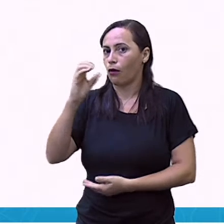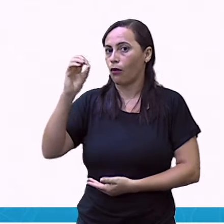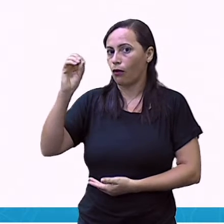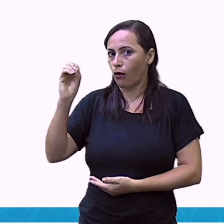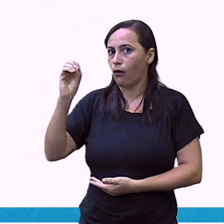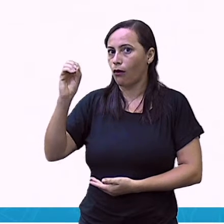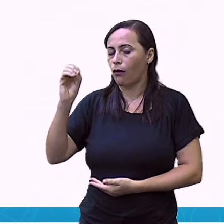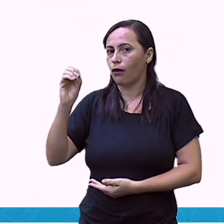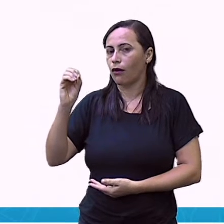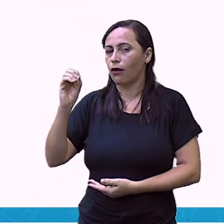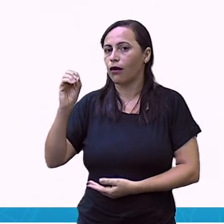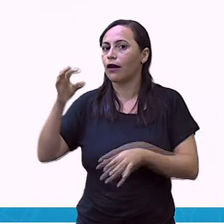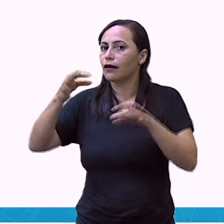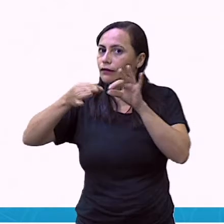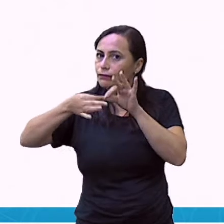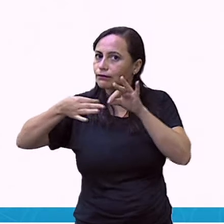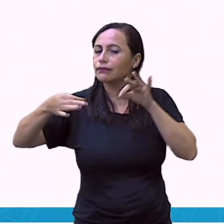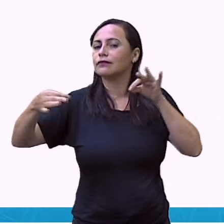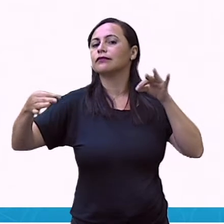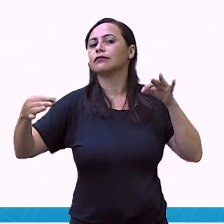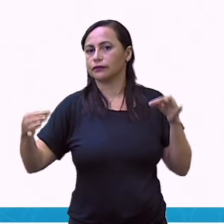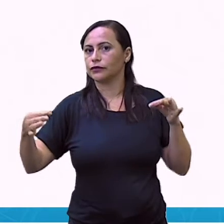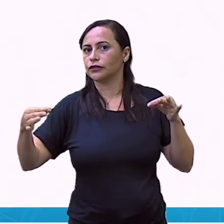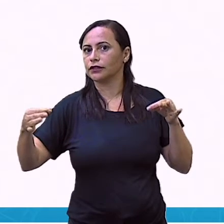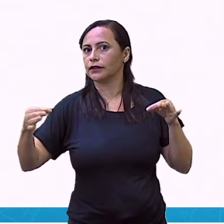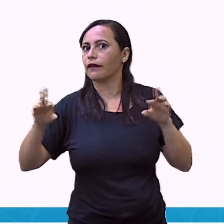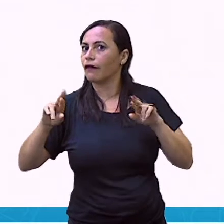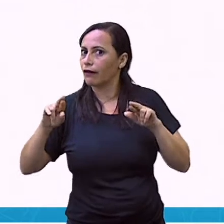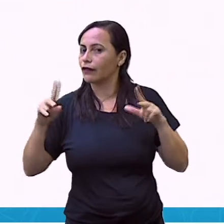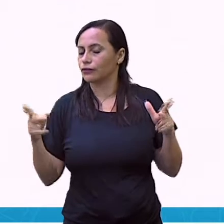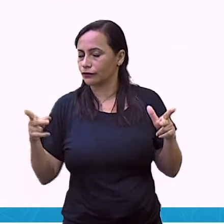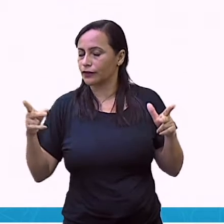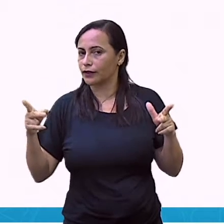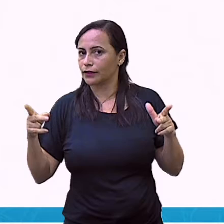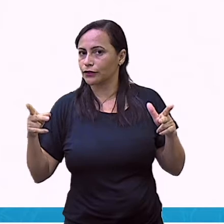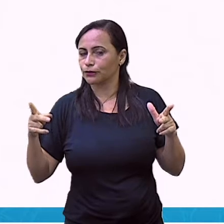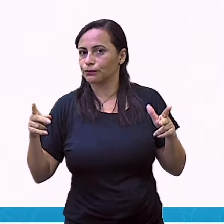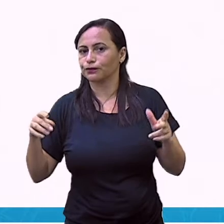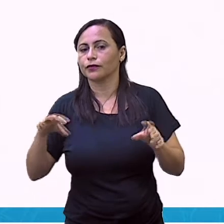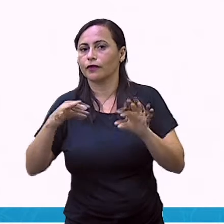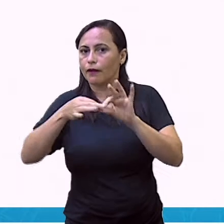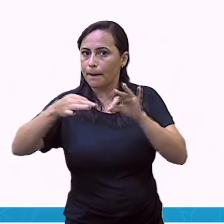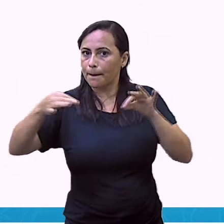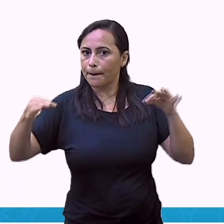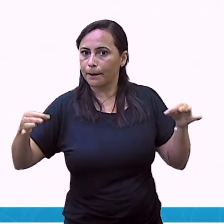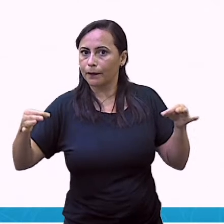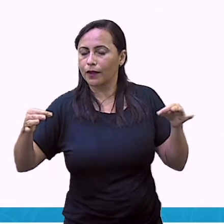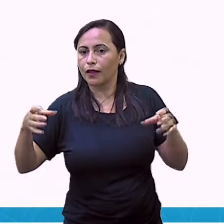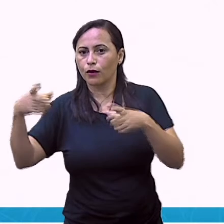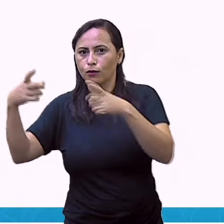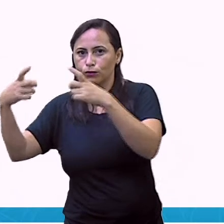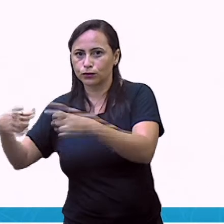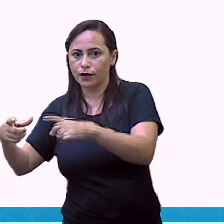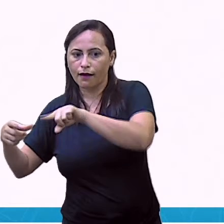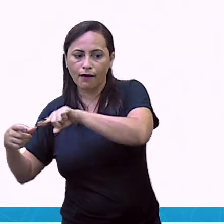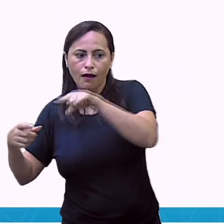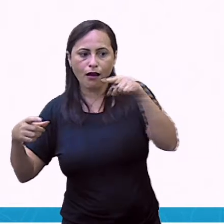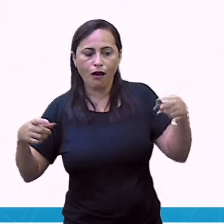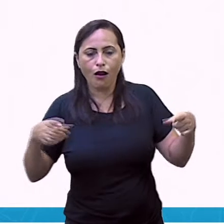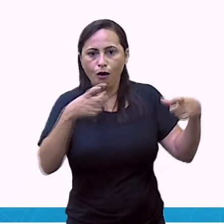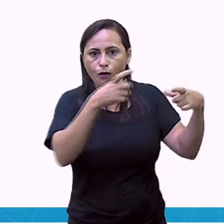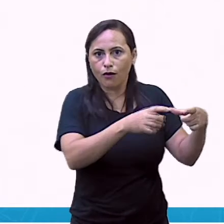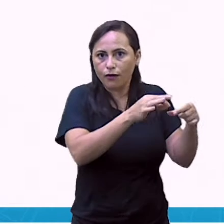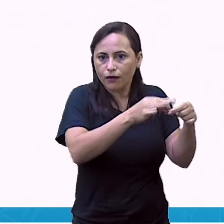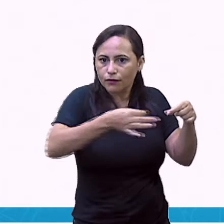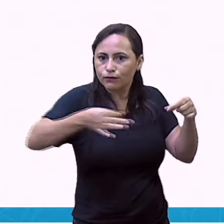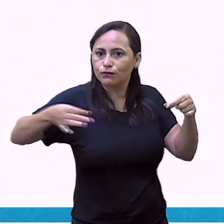comprimento com O, nós estamos falando sobre a distância entre dois pontos. O que é isso, professora?